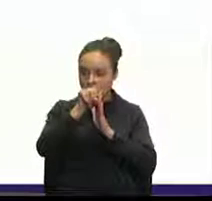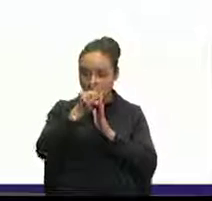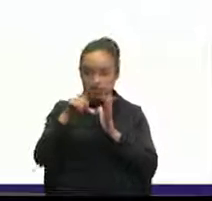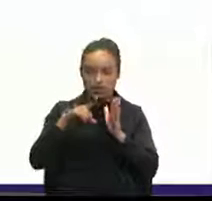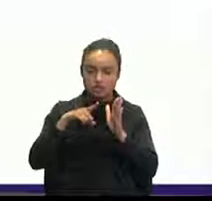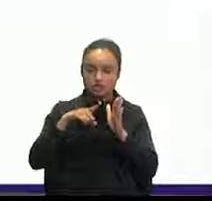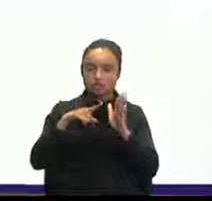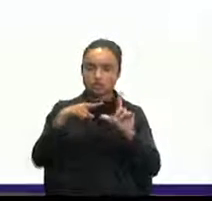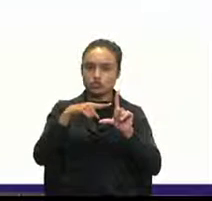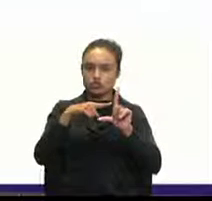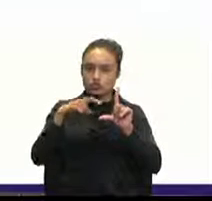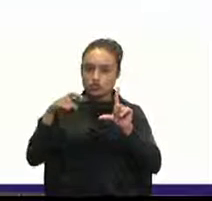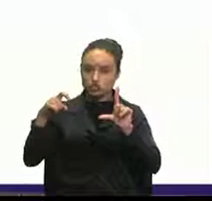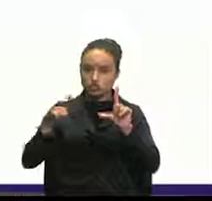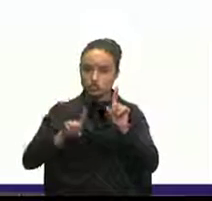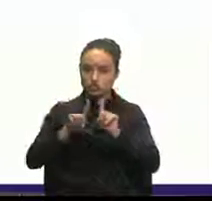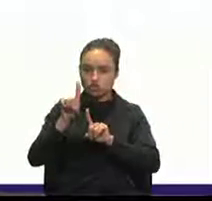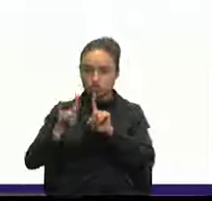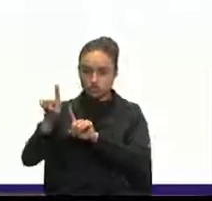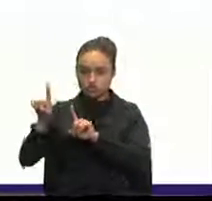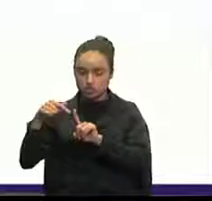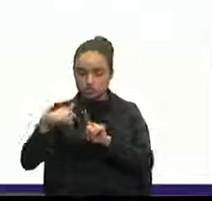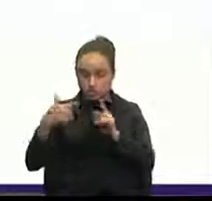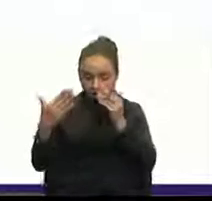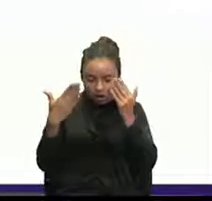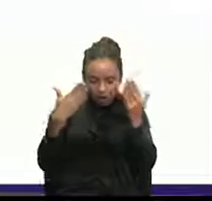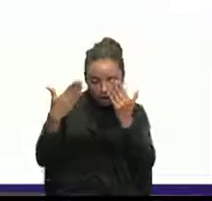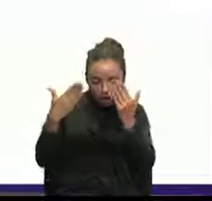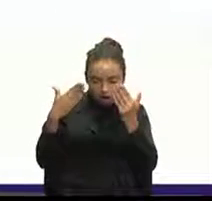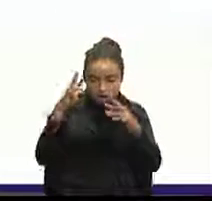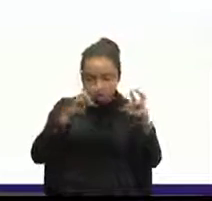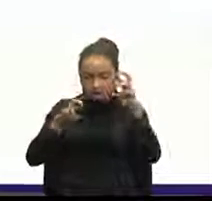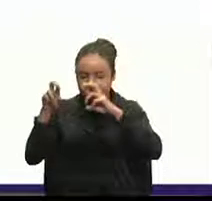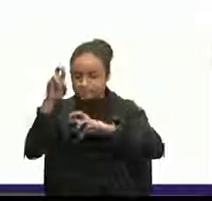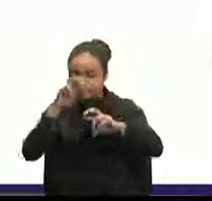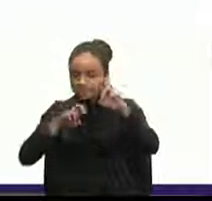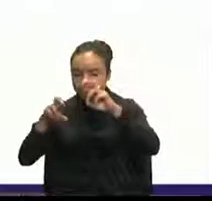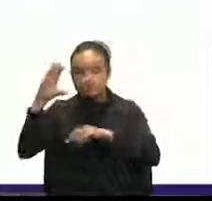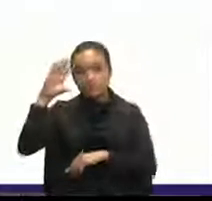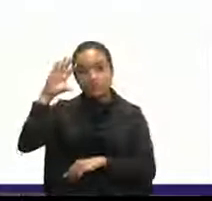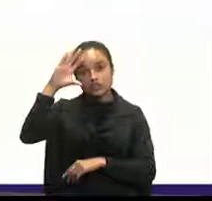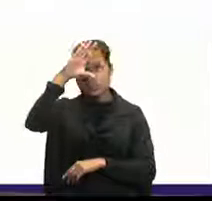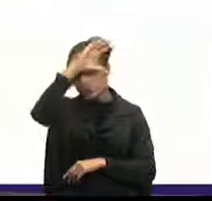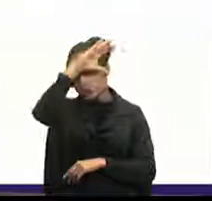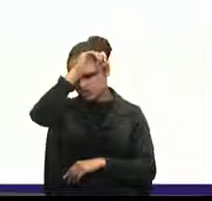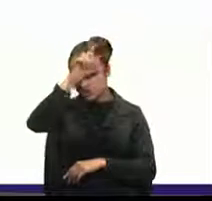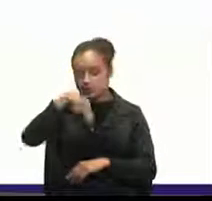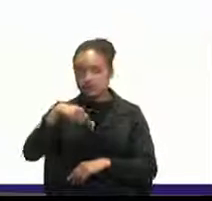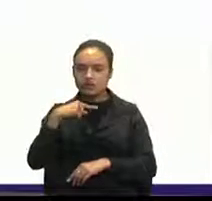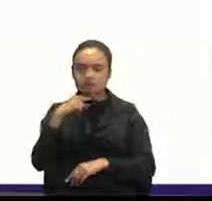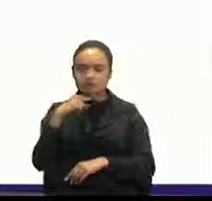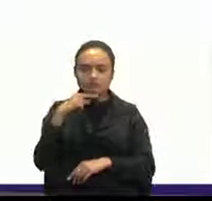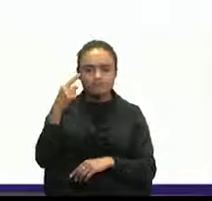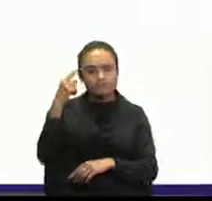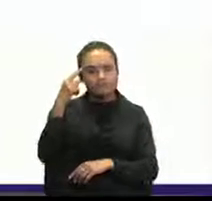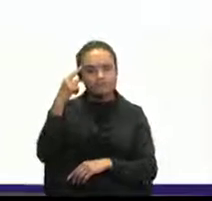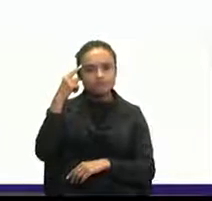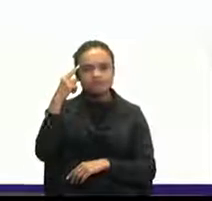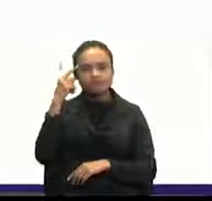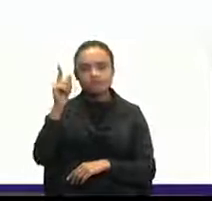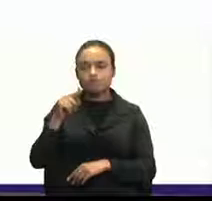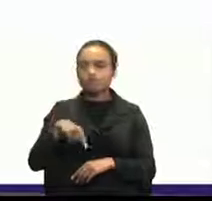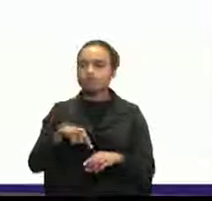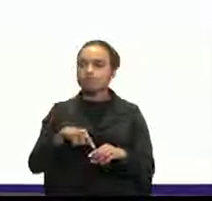estuda em outra unidade curricular permite a análise interpretação e tomada de decisão sobre condições de incerteza ou seja ocorrência ou não de